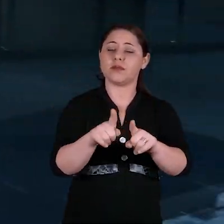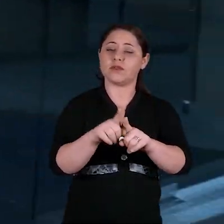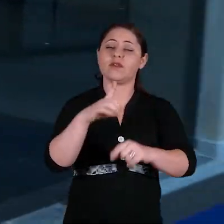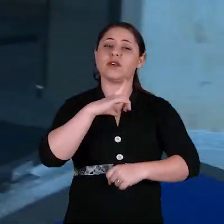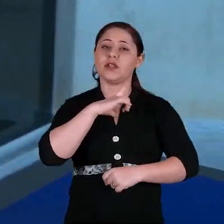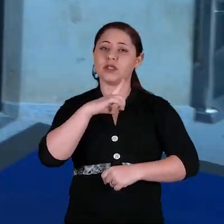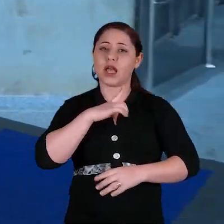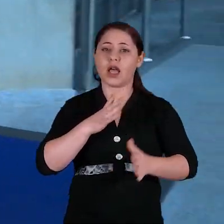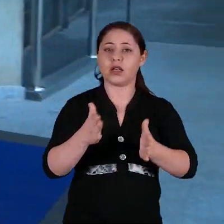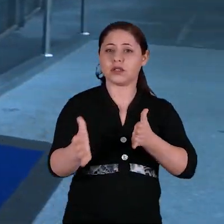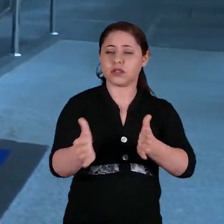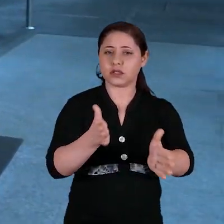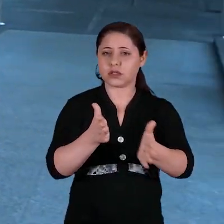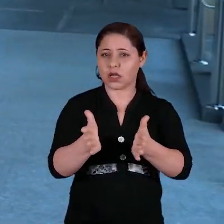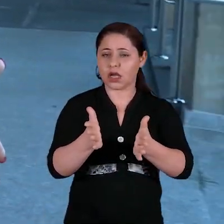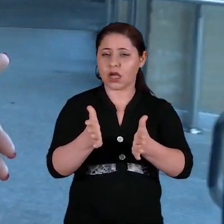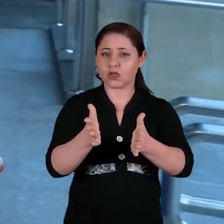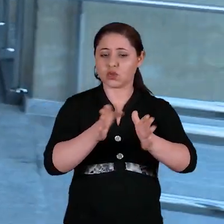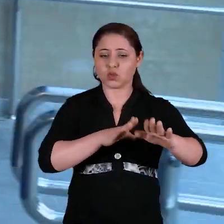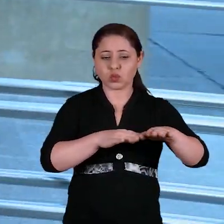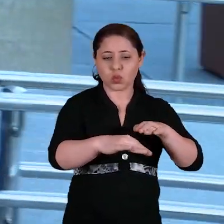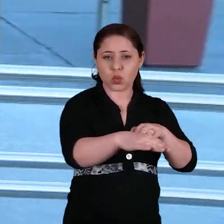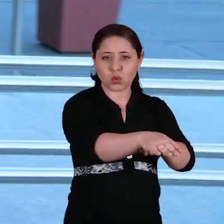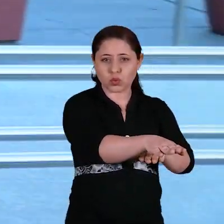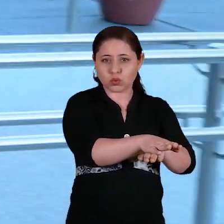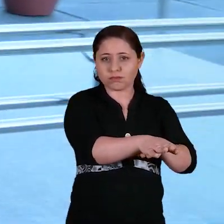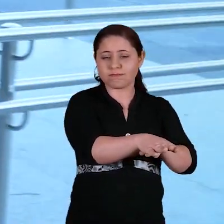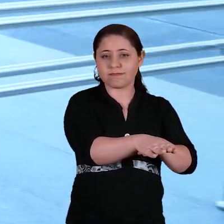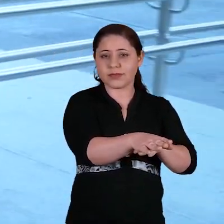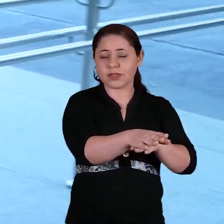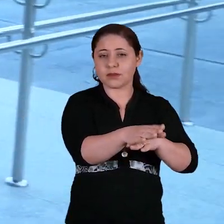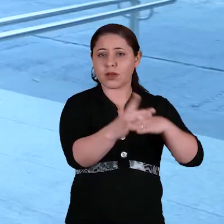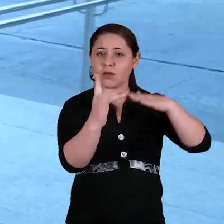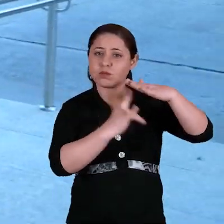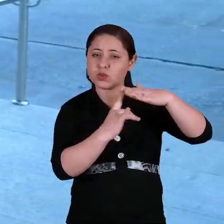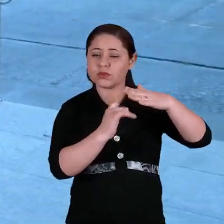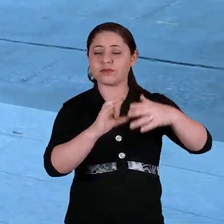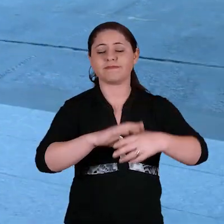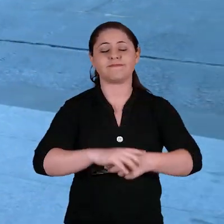ganhar acesso também ao estacionamento e aos pontos de ônibus.